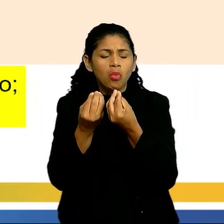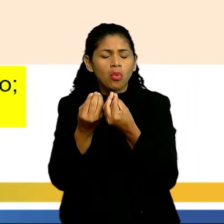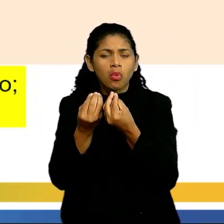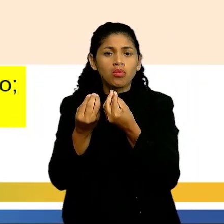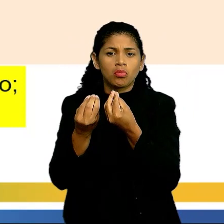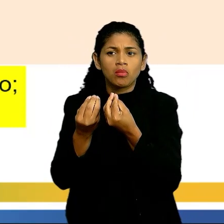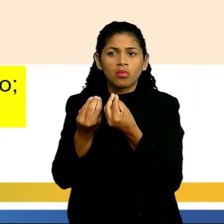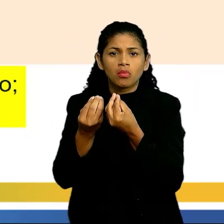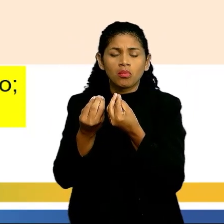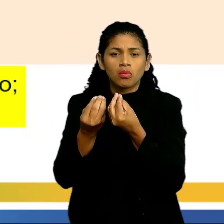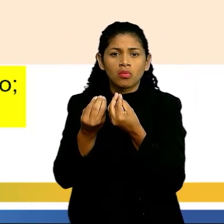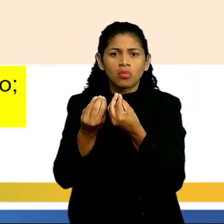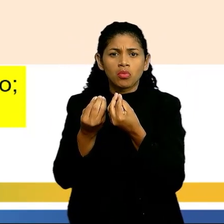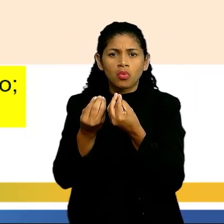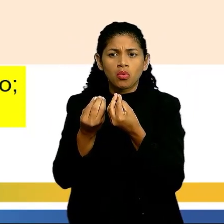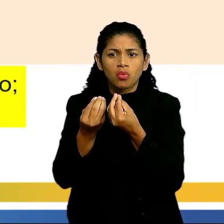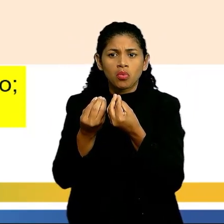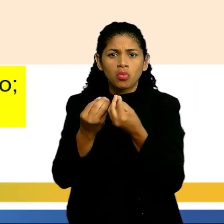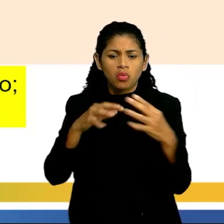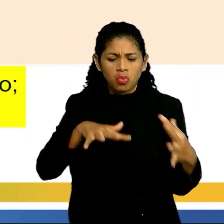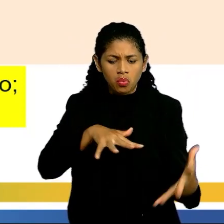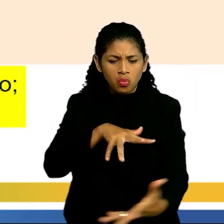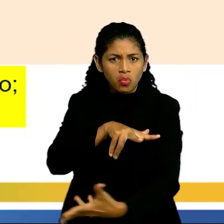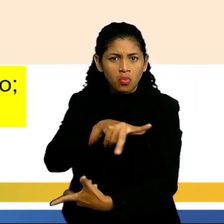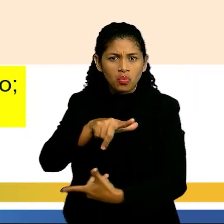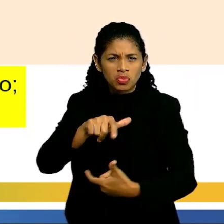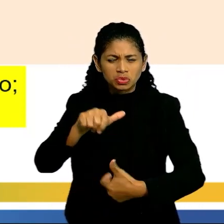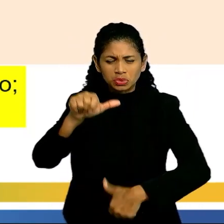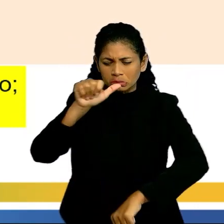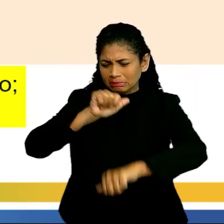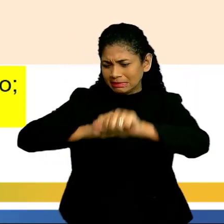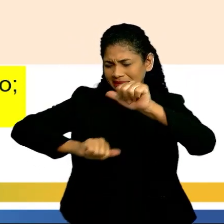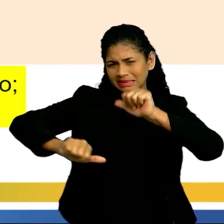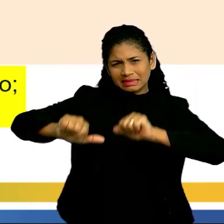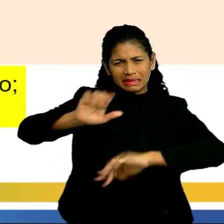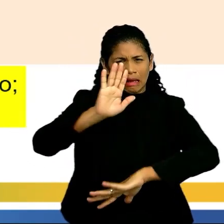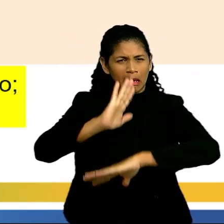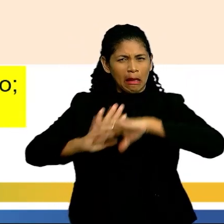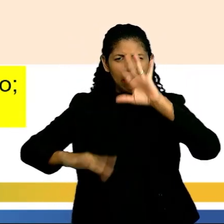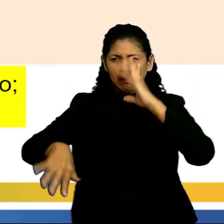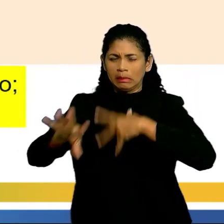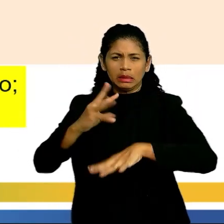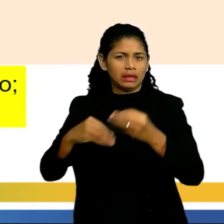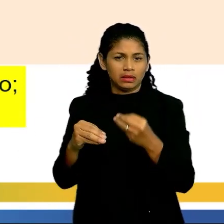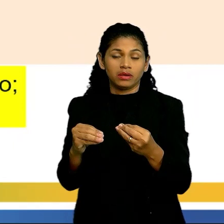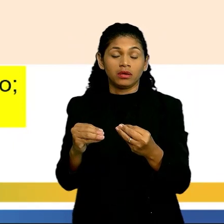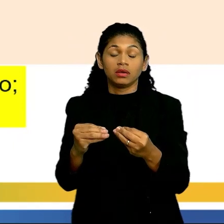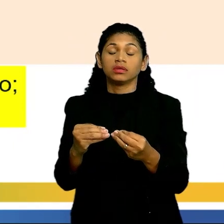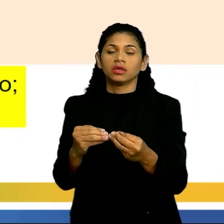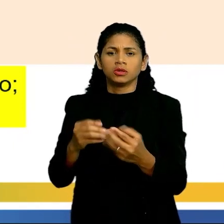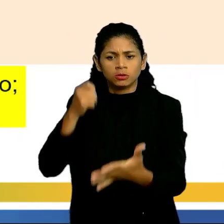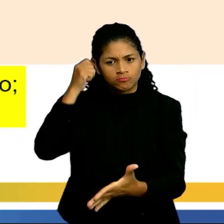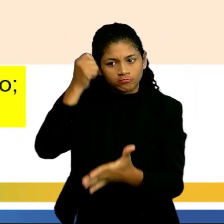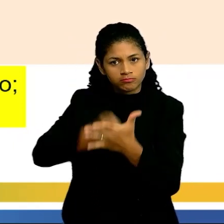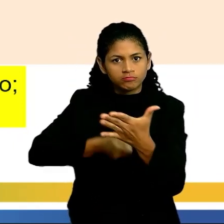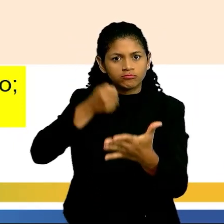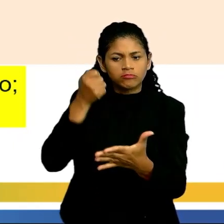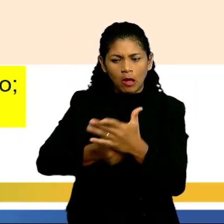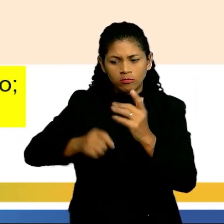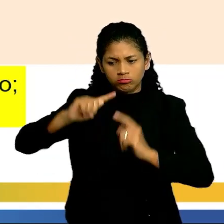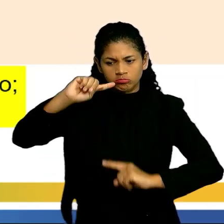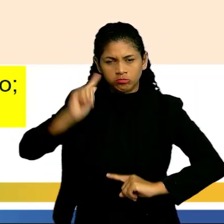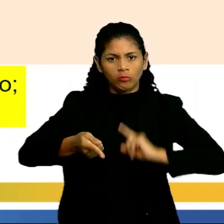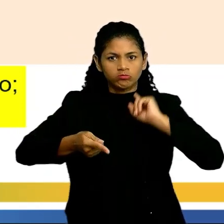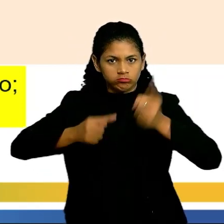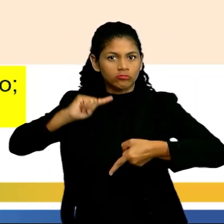distorcido? Deus fez alguma parceria com o diabo? Seria isso? Então ele vai questionar duramente os valores cristãos e essa ideia